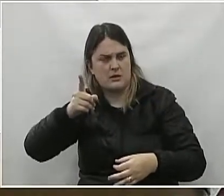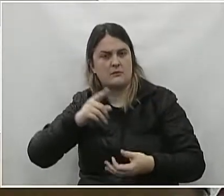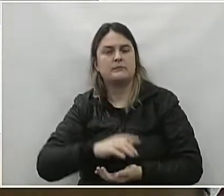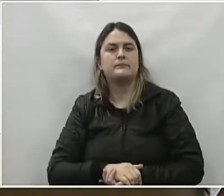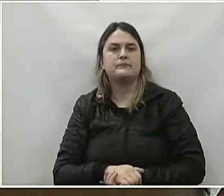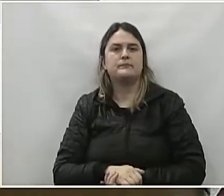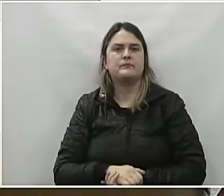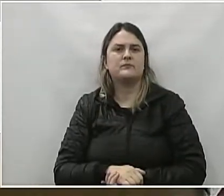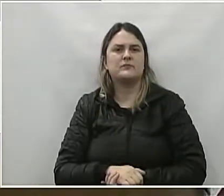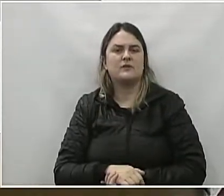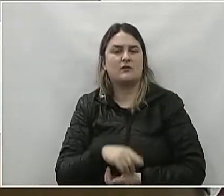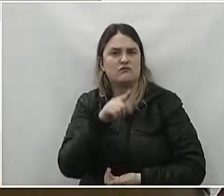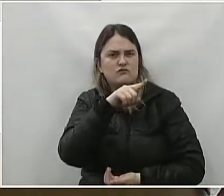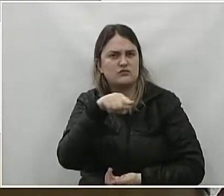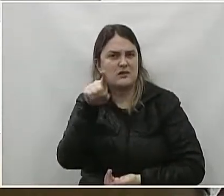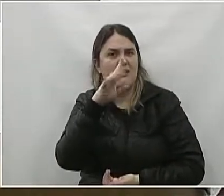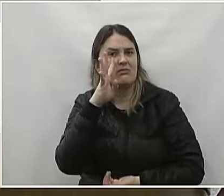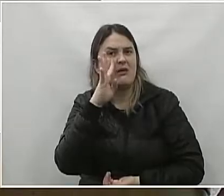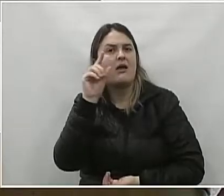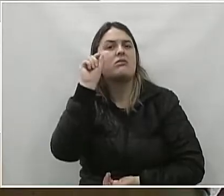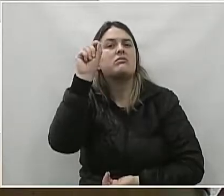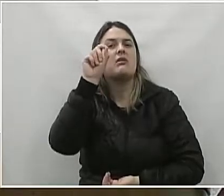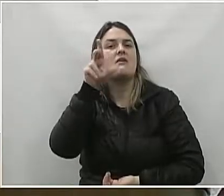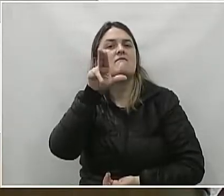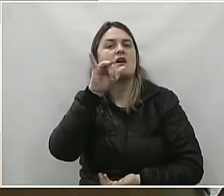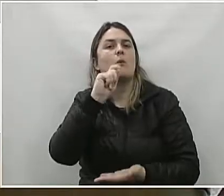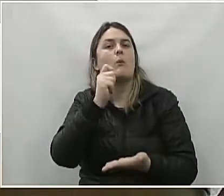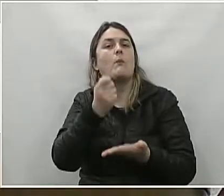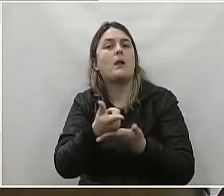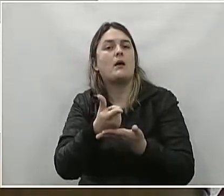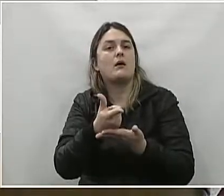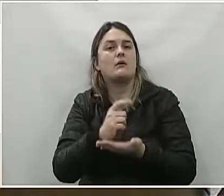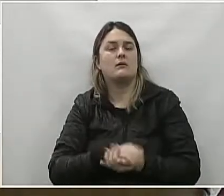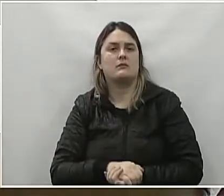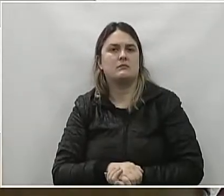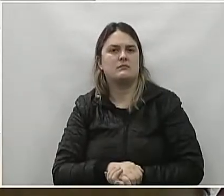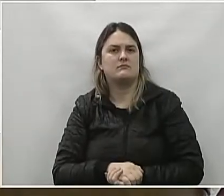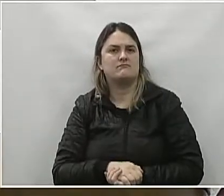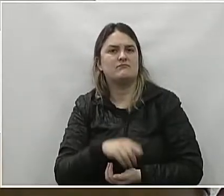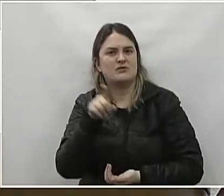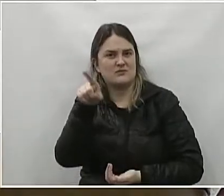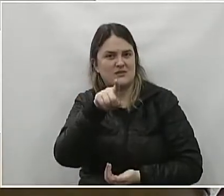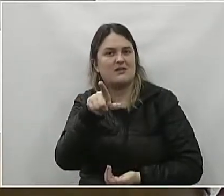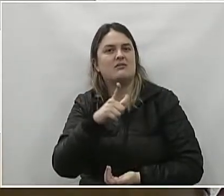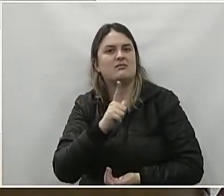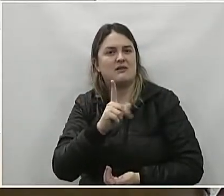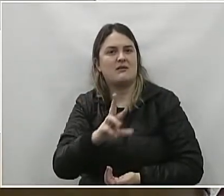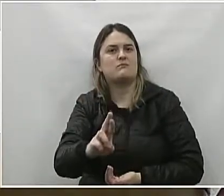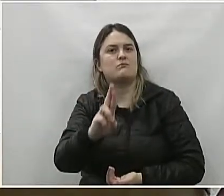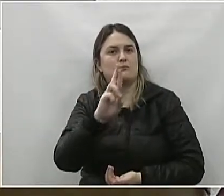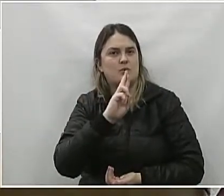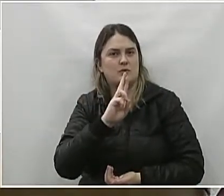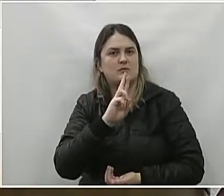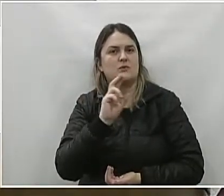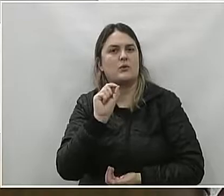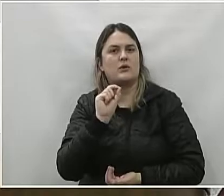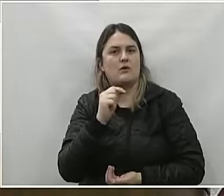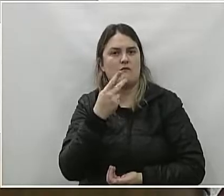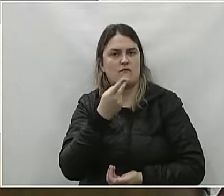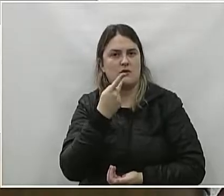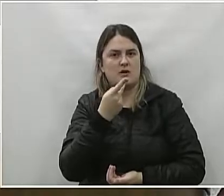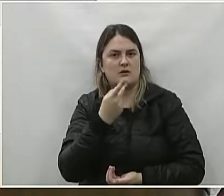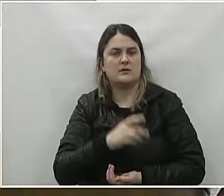consigam. Vocês prestem atenção quem vai comprar esses terrenos. Vocês vão ter a resposta do que eu estou falando